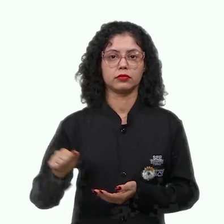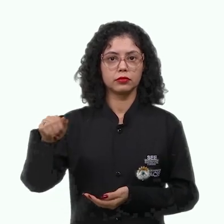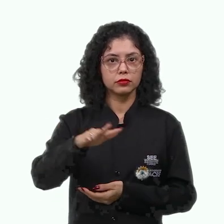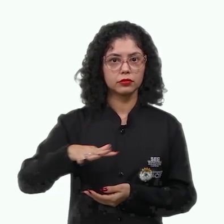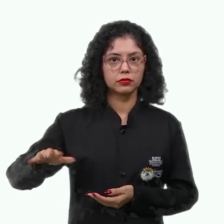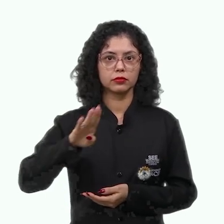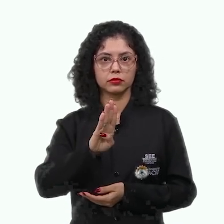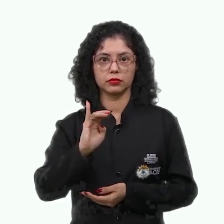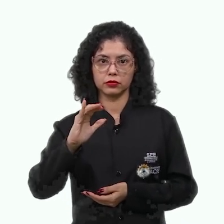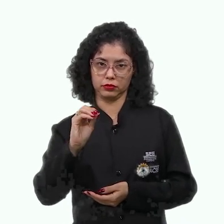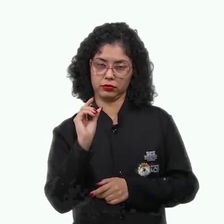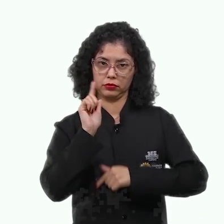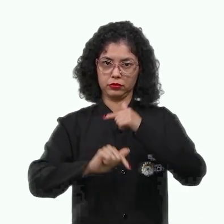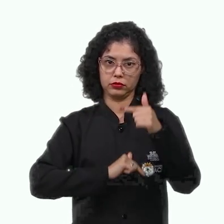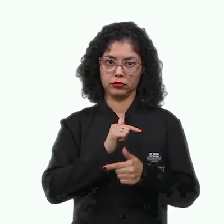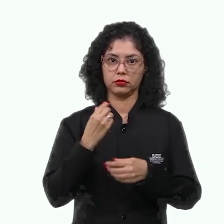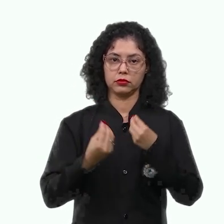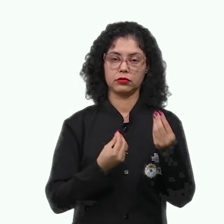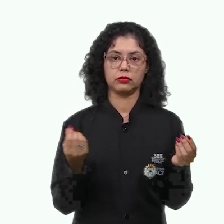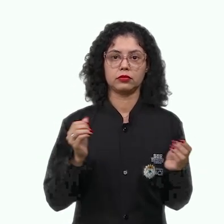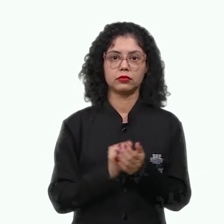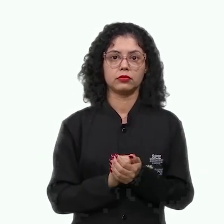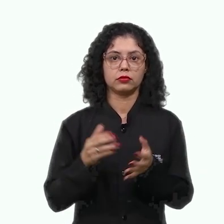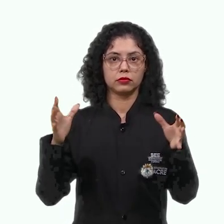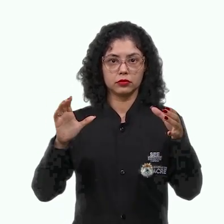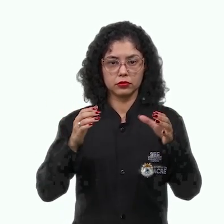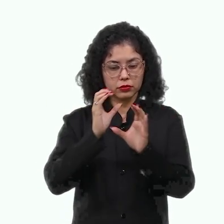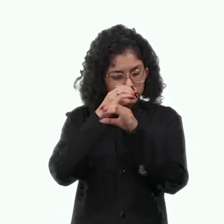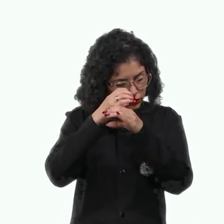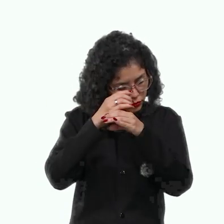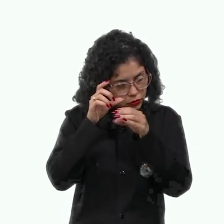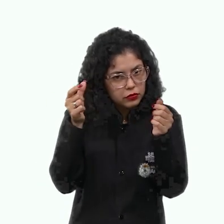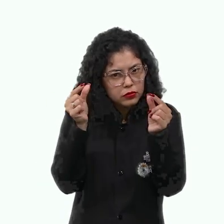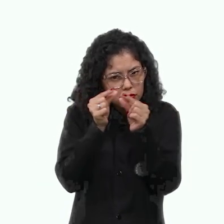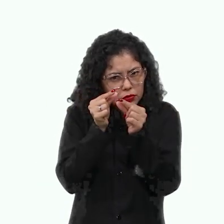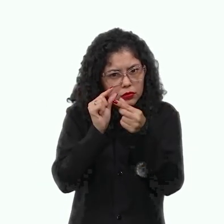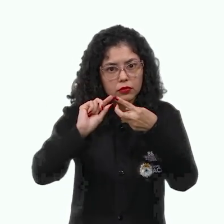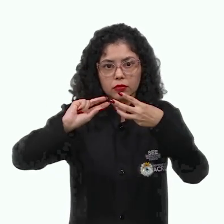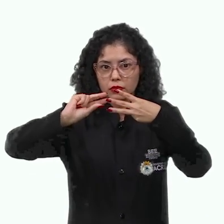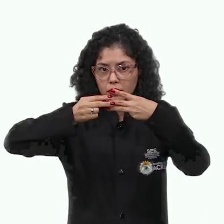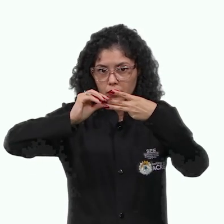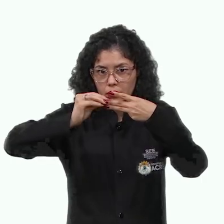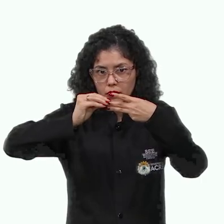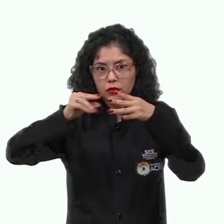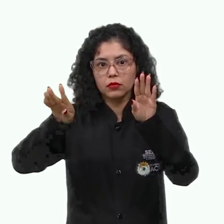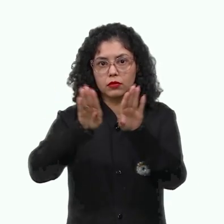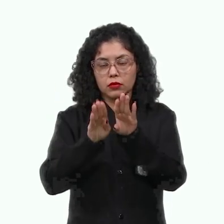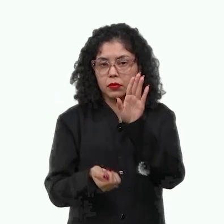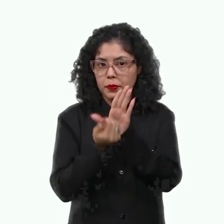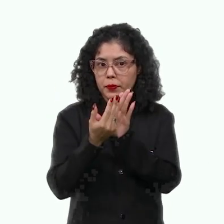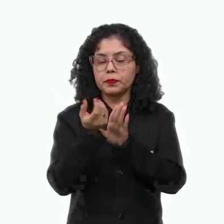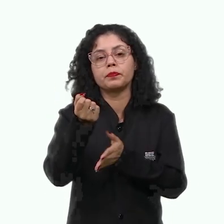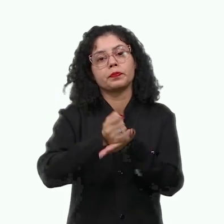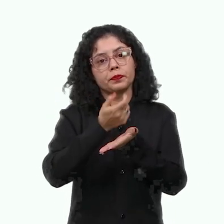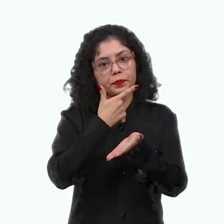as biofábricas trabalham com micro-organismos e células para produzir medicamentos,